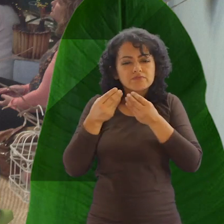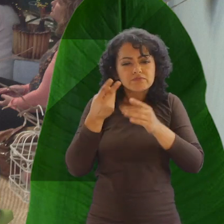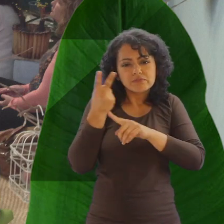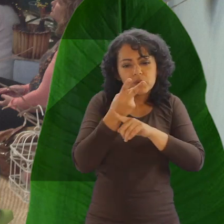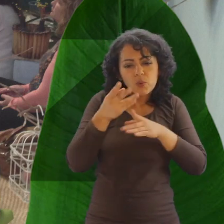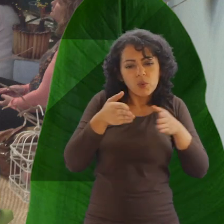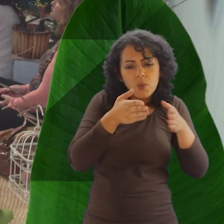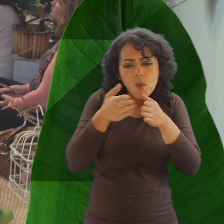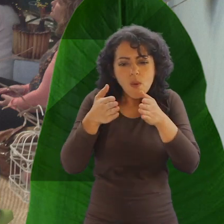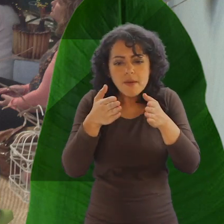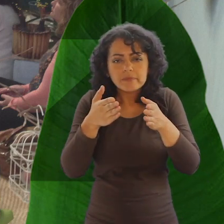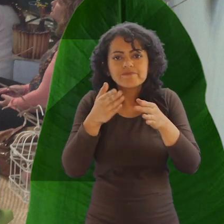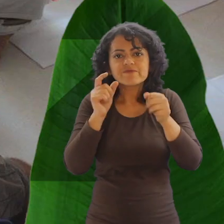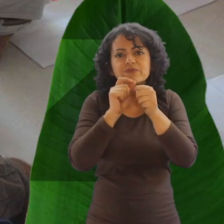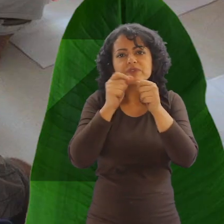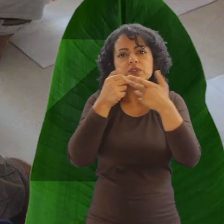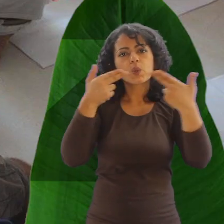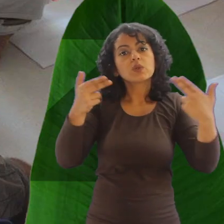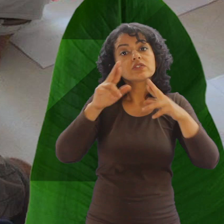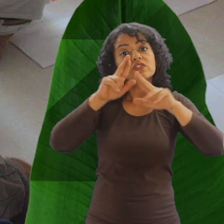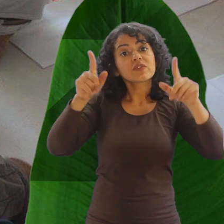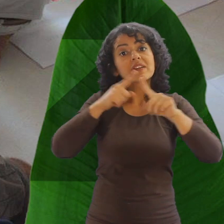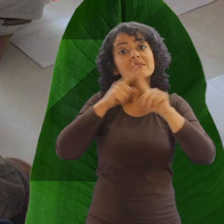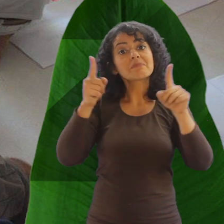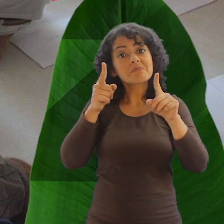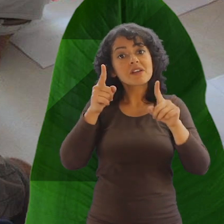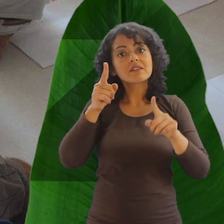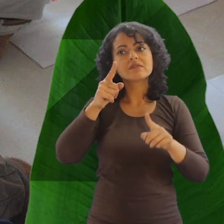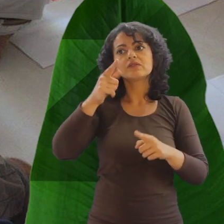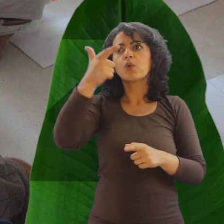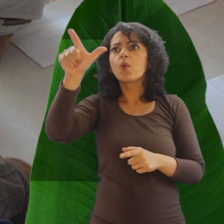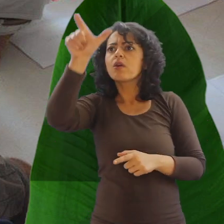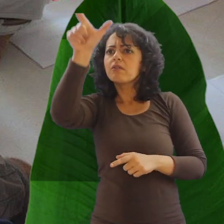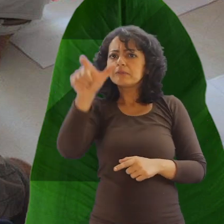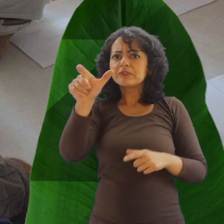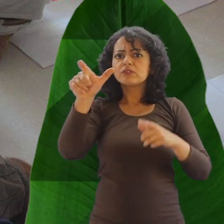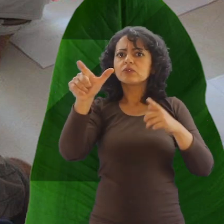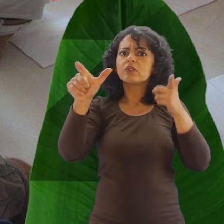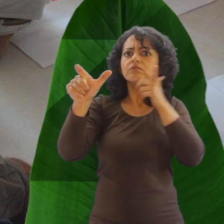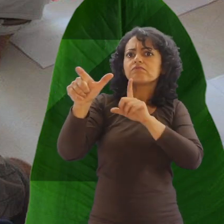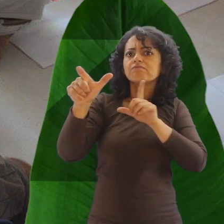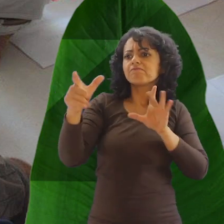coisa diferente que faça sentido para alguém, né? E não